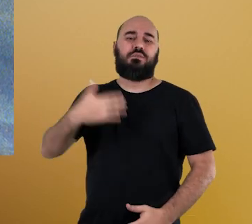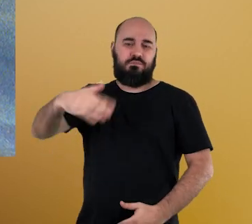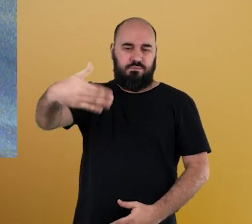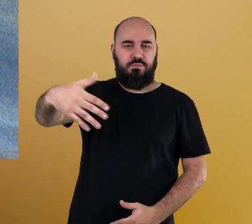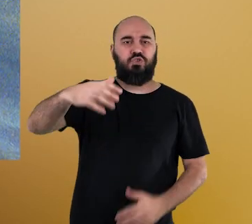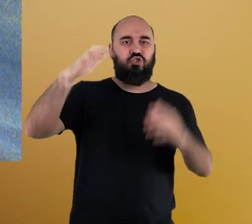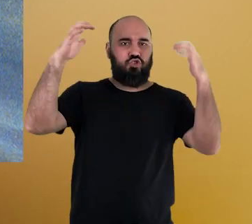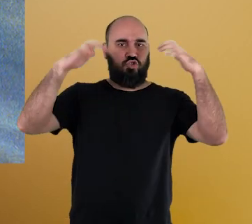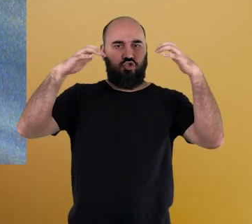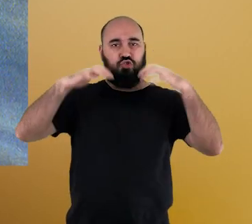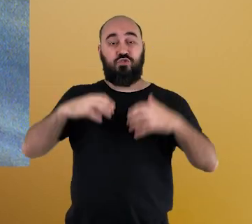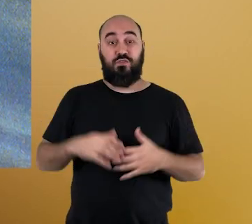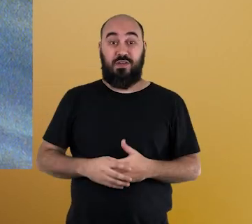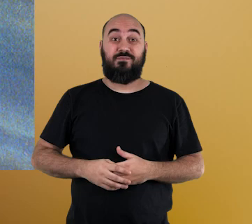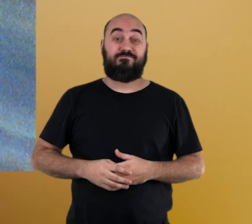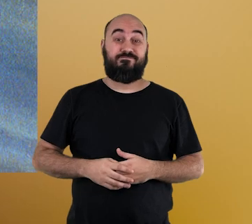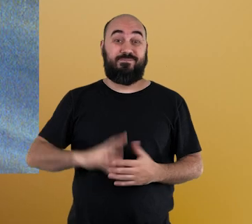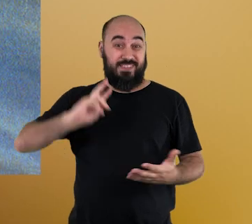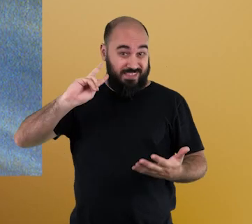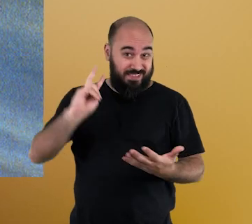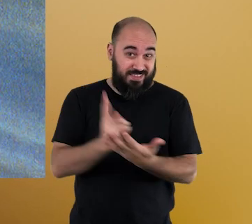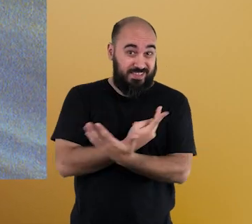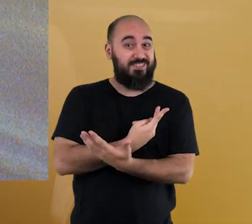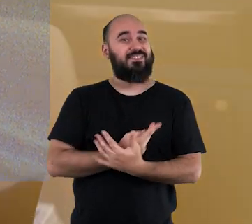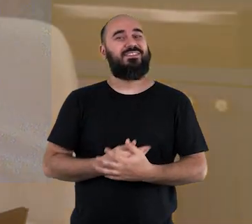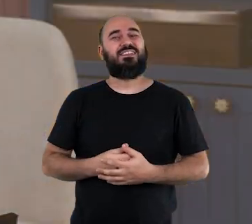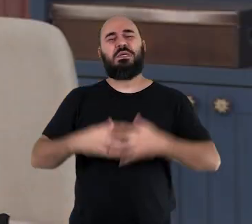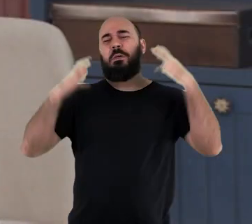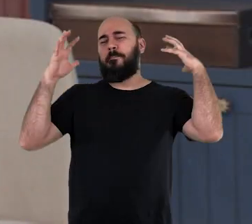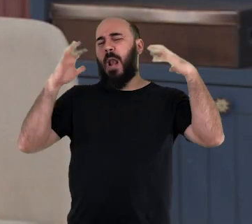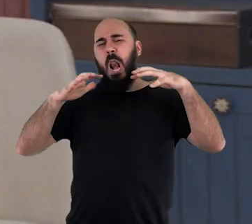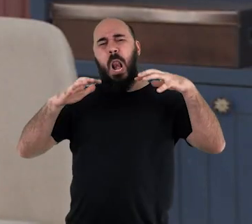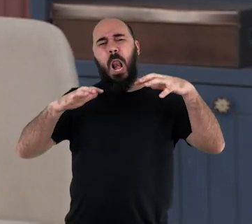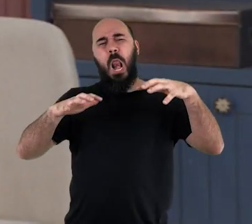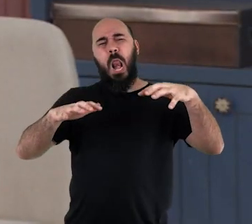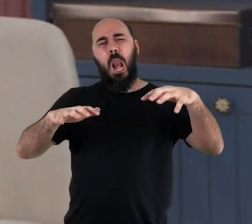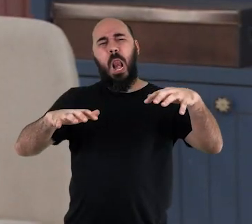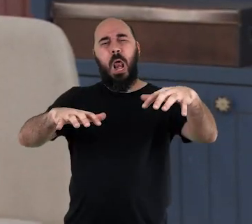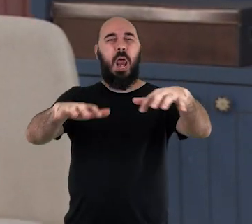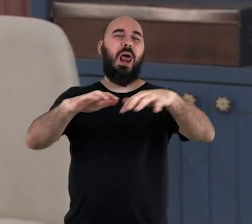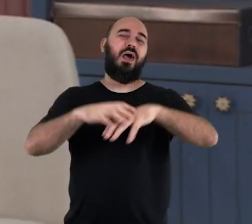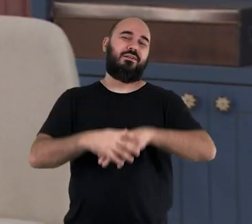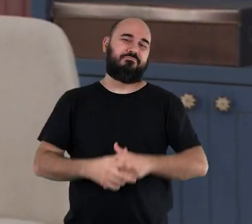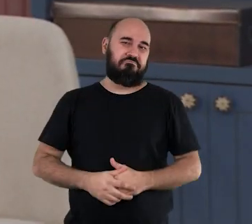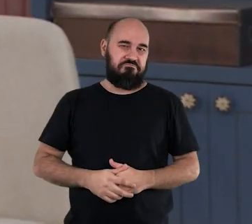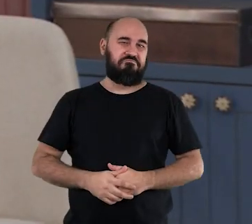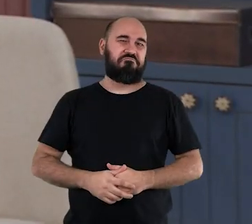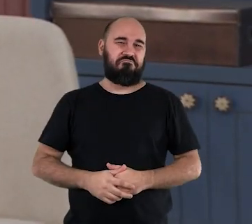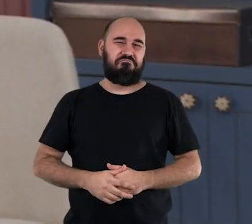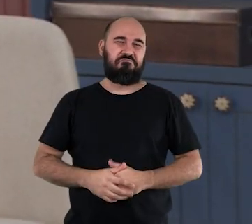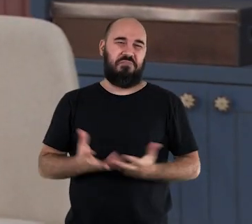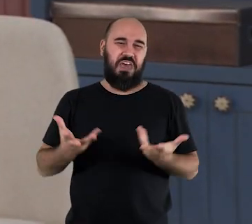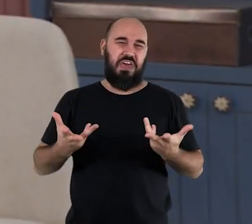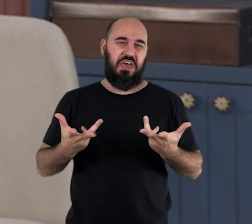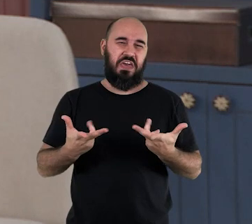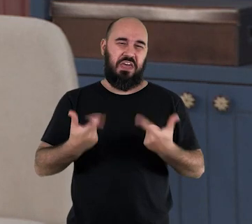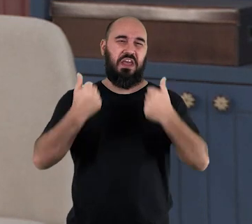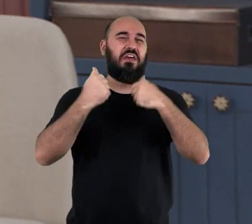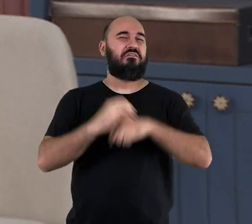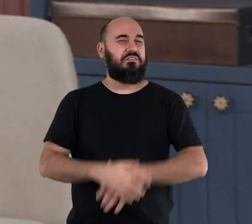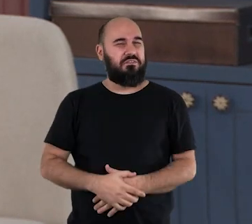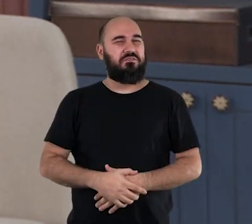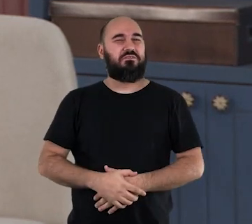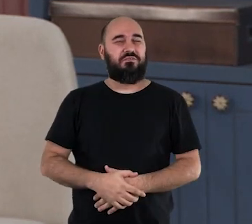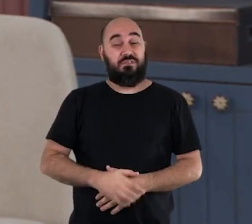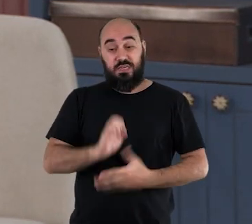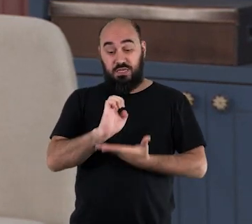chuva torrencial sobre toda a nação de Israel. Oh, que tremendo, hein? Um homem de Deus, cheio